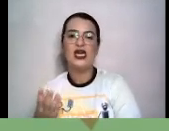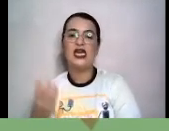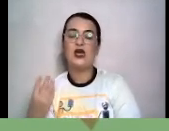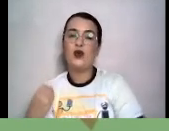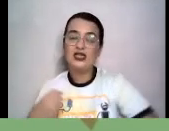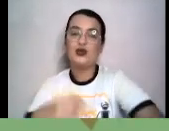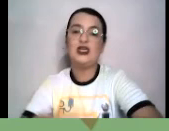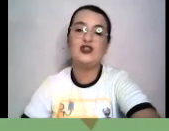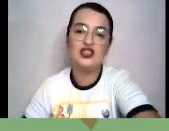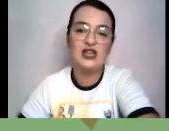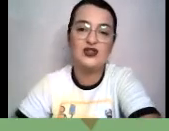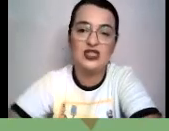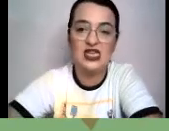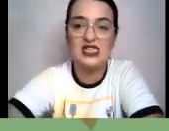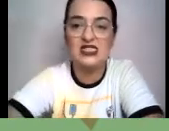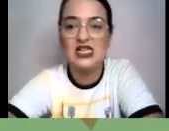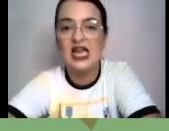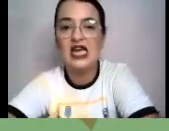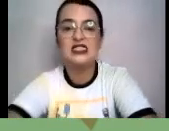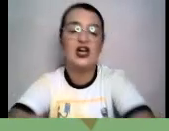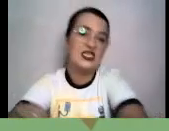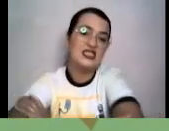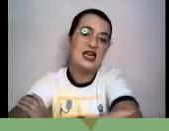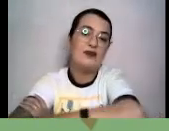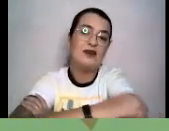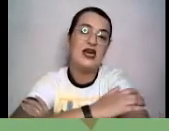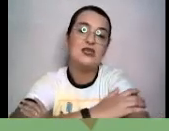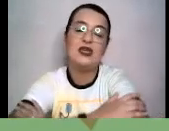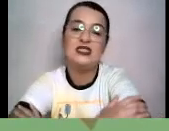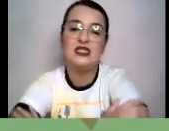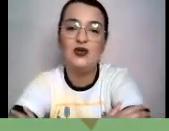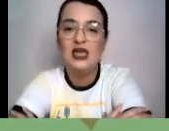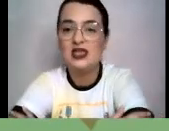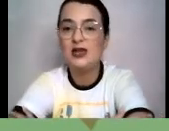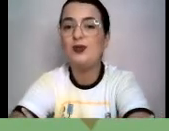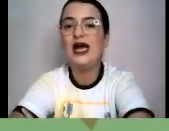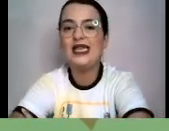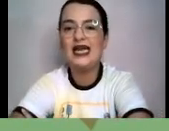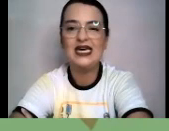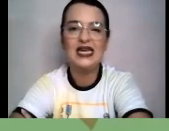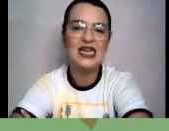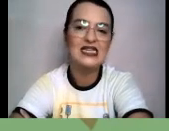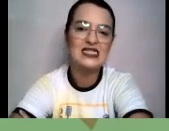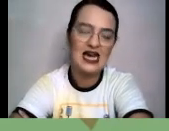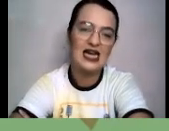espaço, enquanto que os estadunidenses, eles organizaram a primeira expedição tripulada